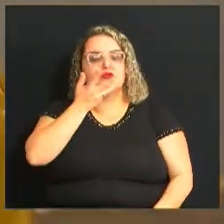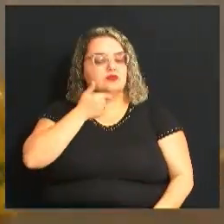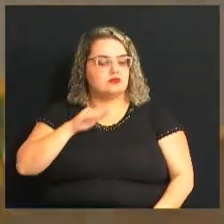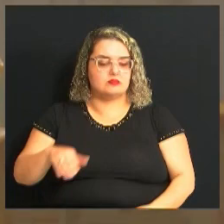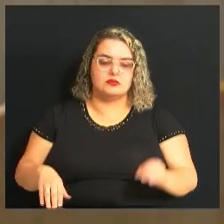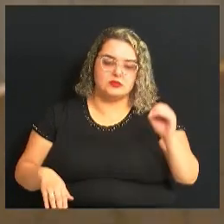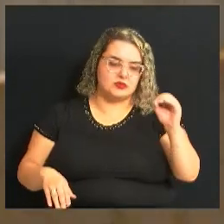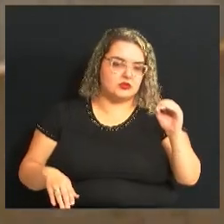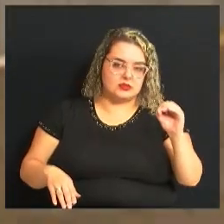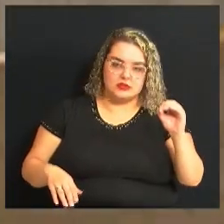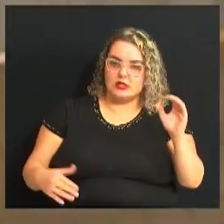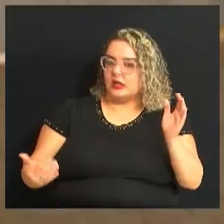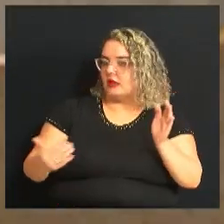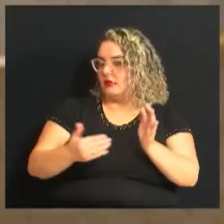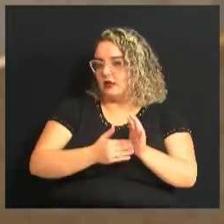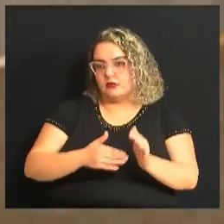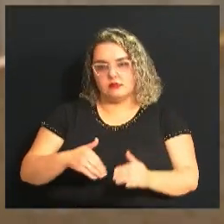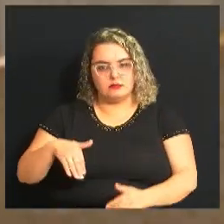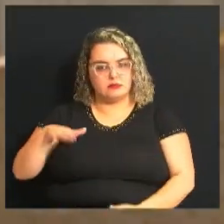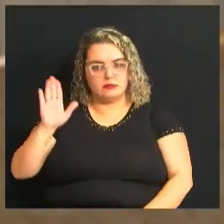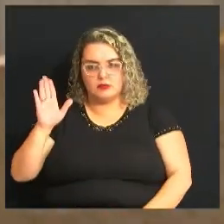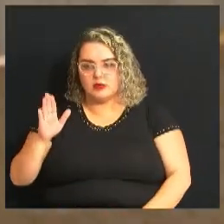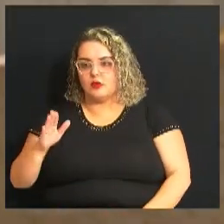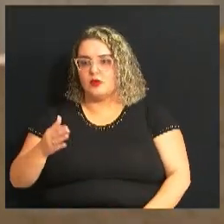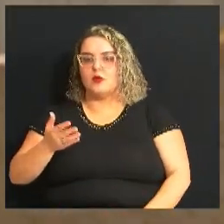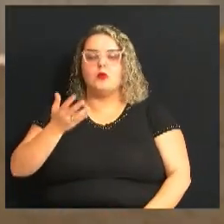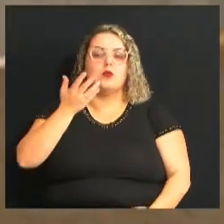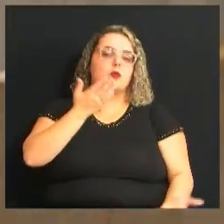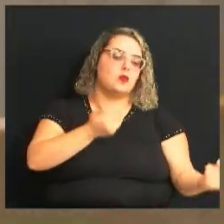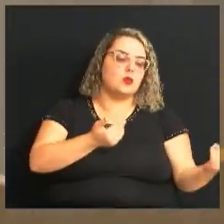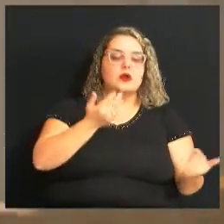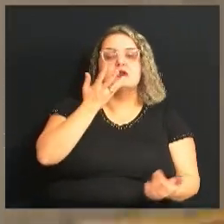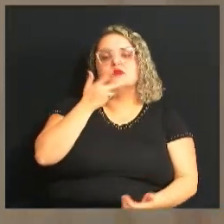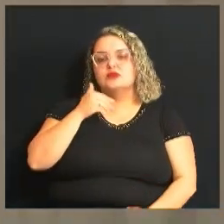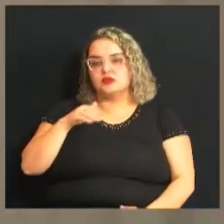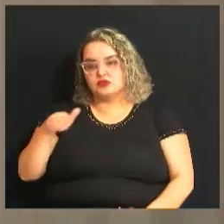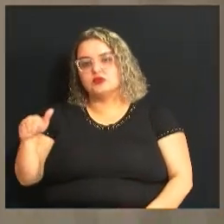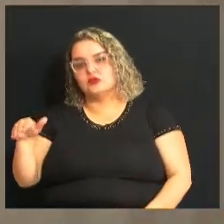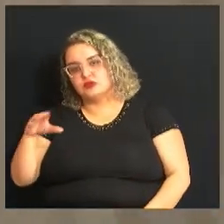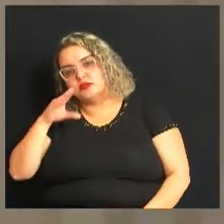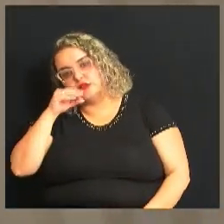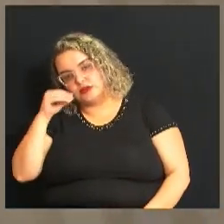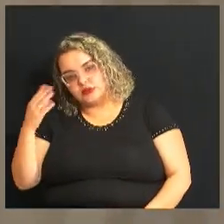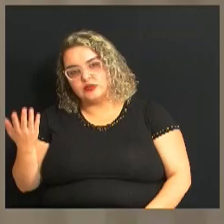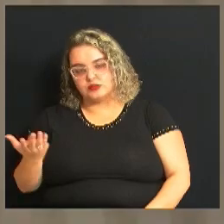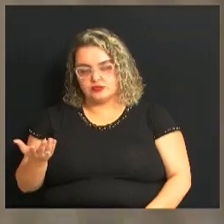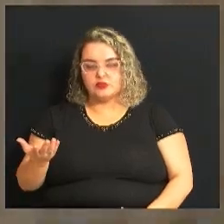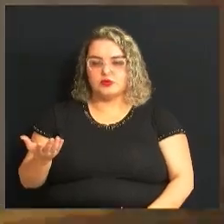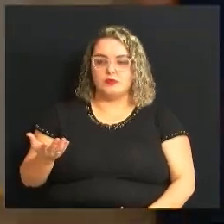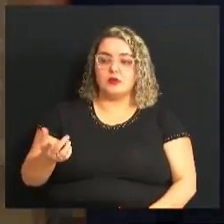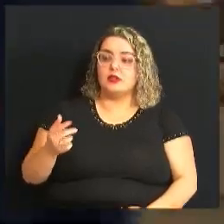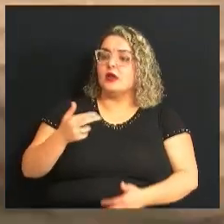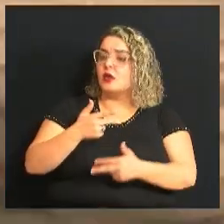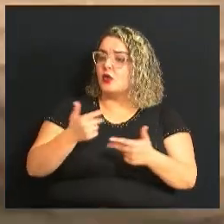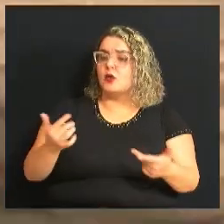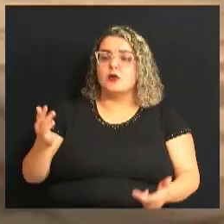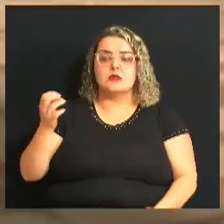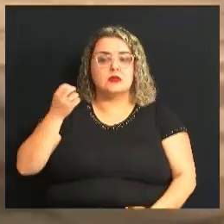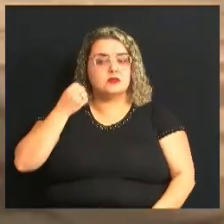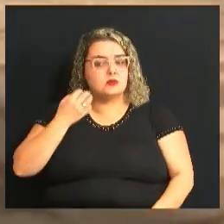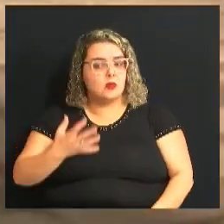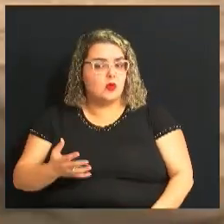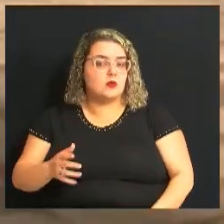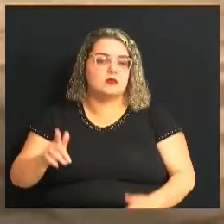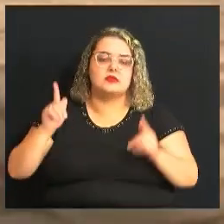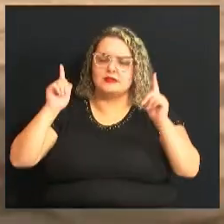0 anos até infanto-juvenil, né. Então é muito legal, tem muita coisa boa e as crianças se divertem muito.